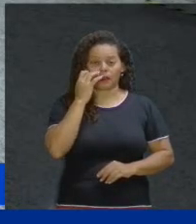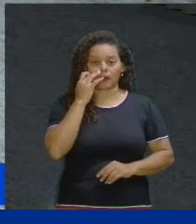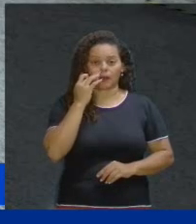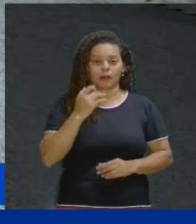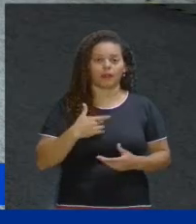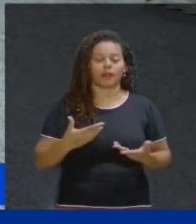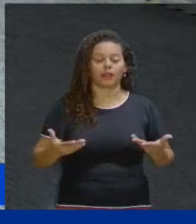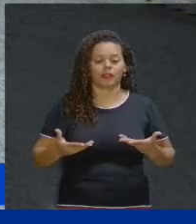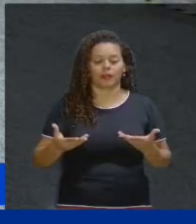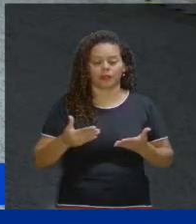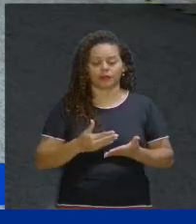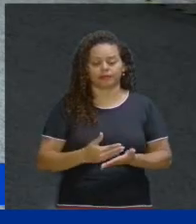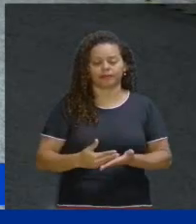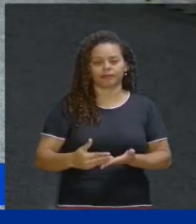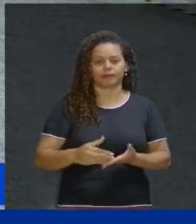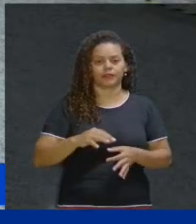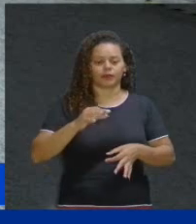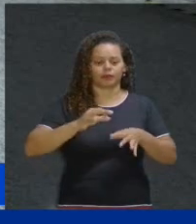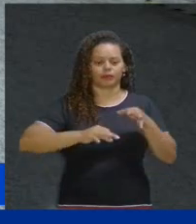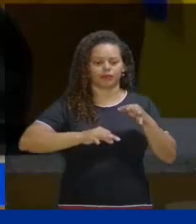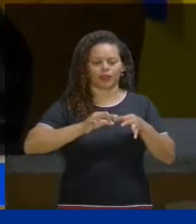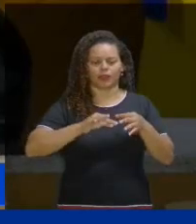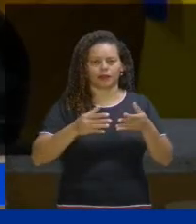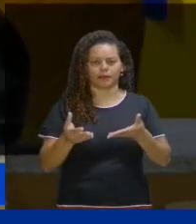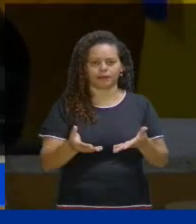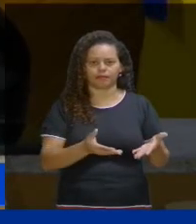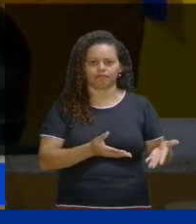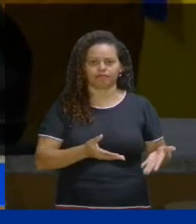ao julgamento.